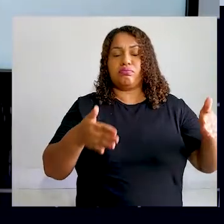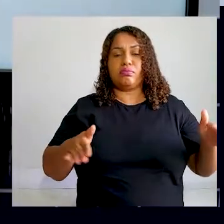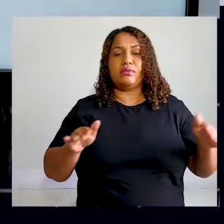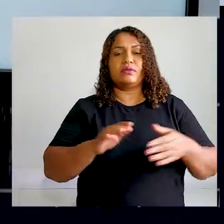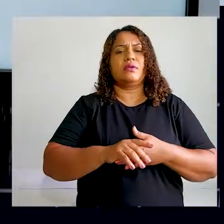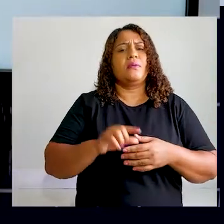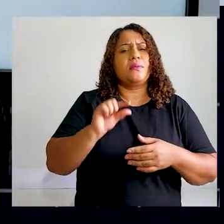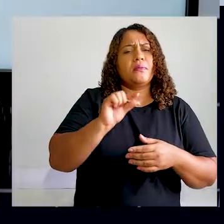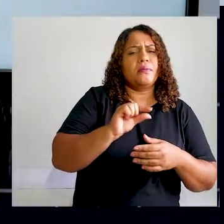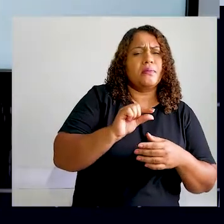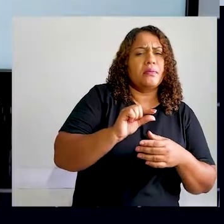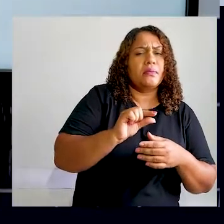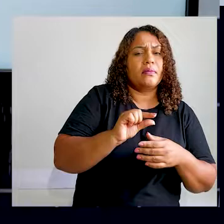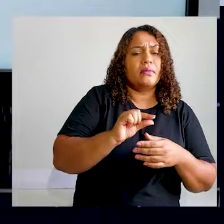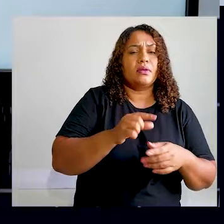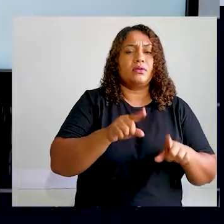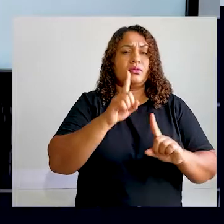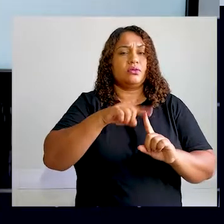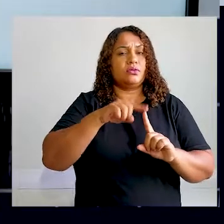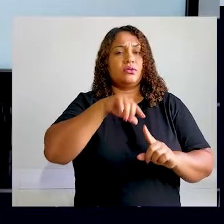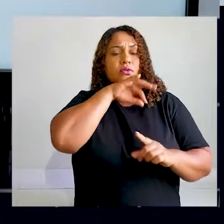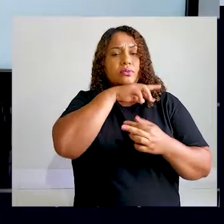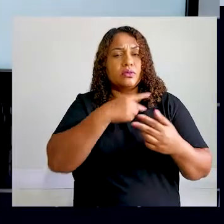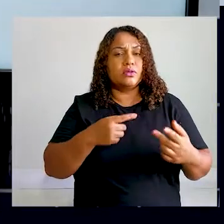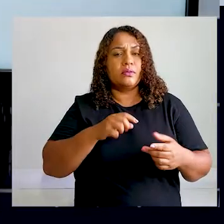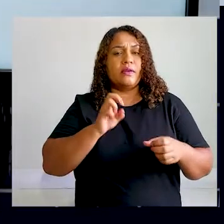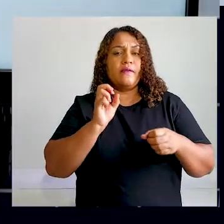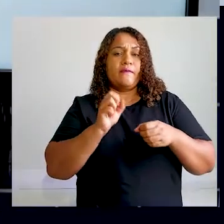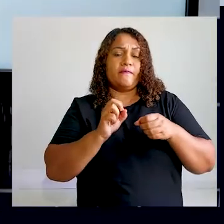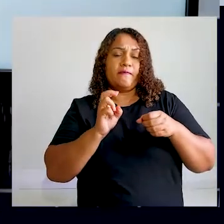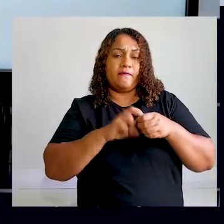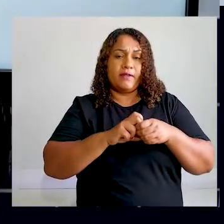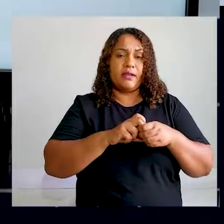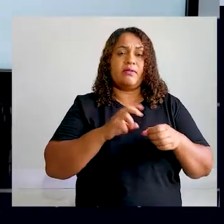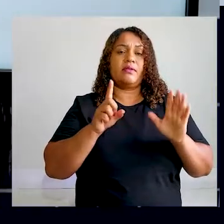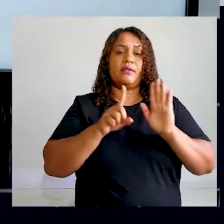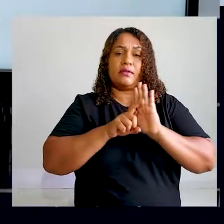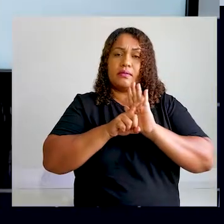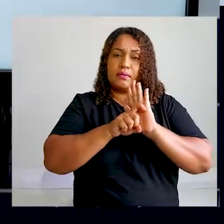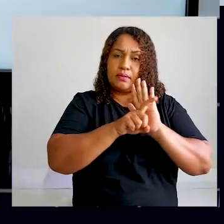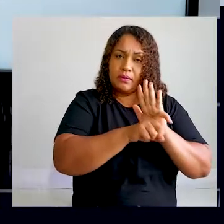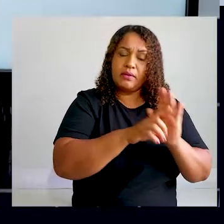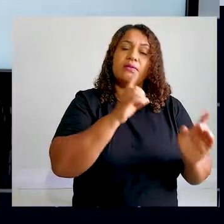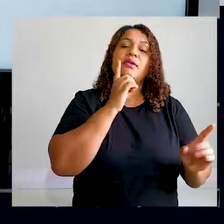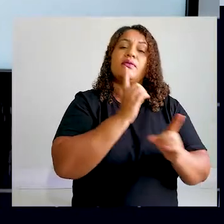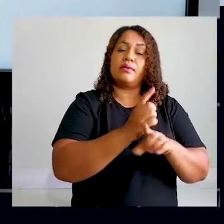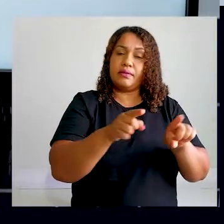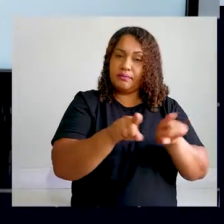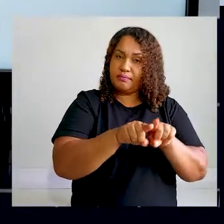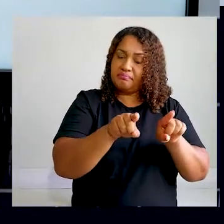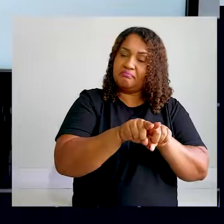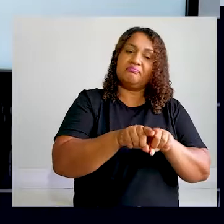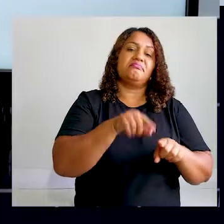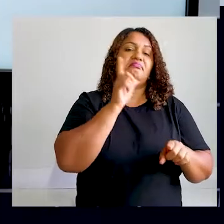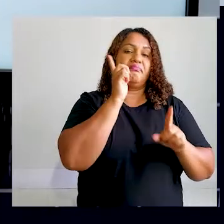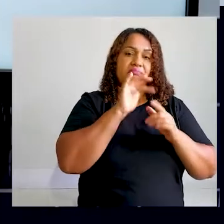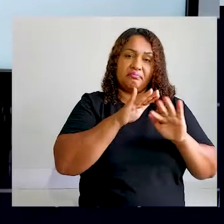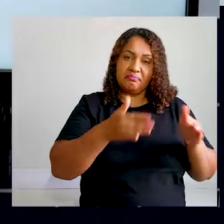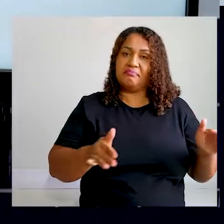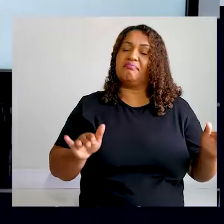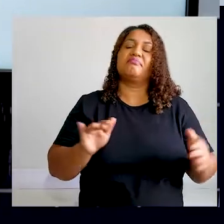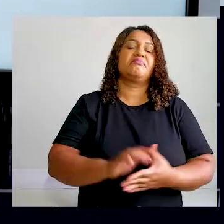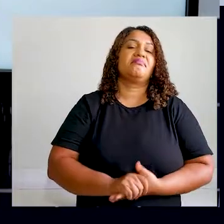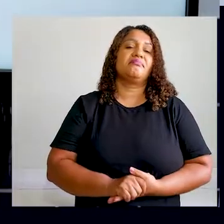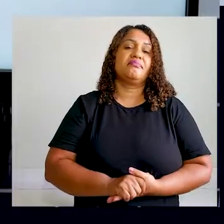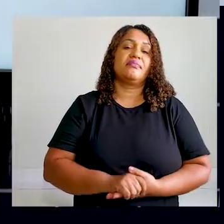formas de vida são os vírus e as bactérias, que também são encontradas nos oceanos. Que curioso, hein?